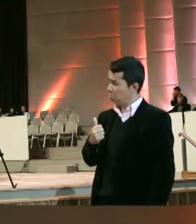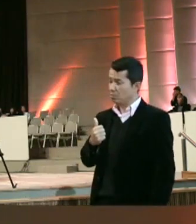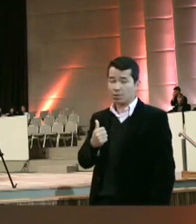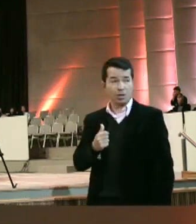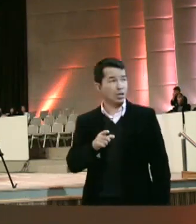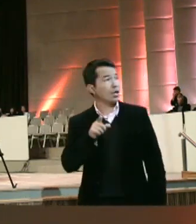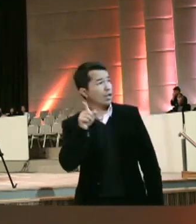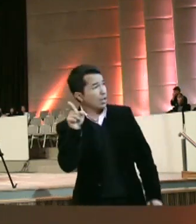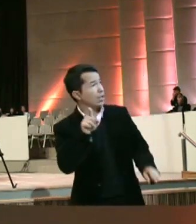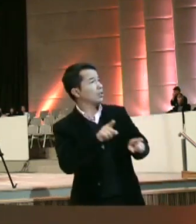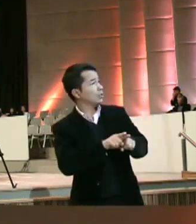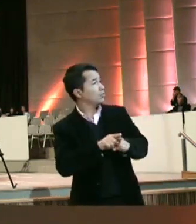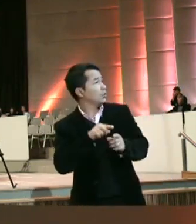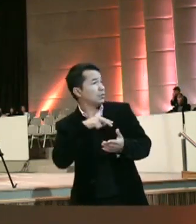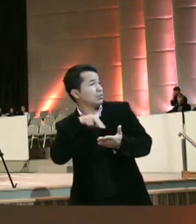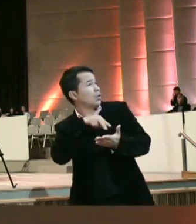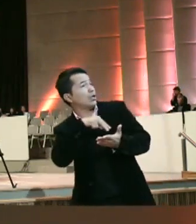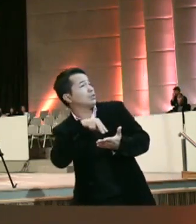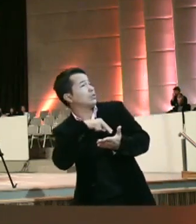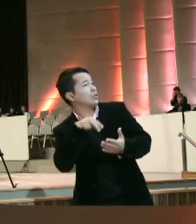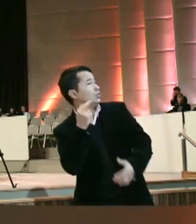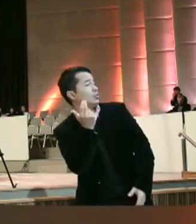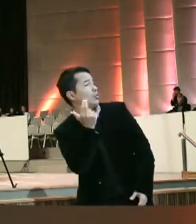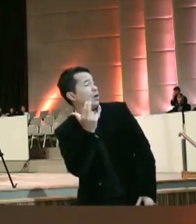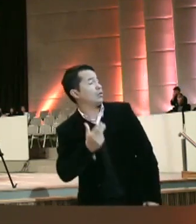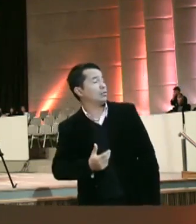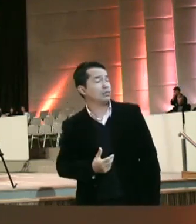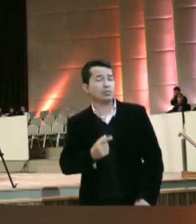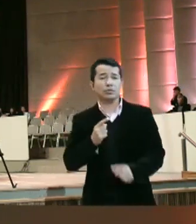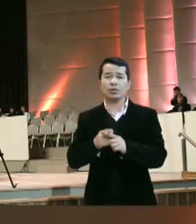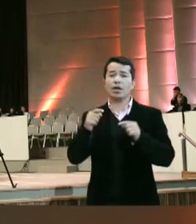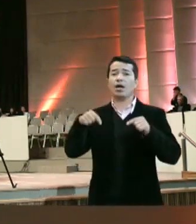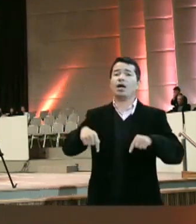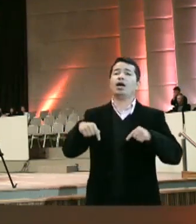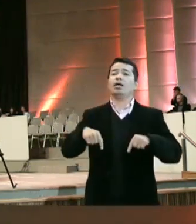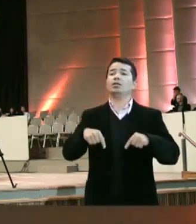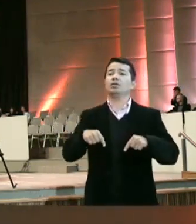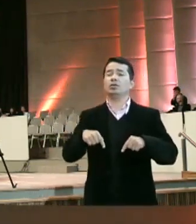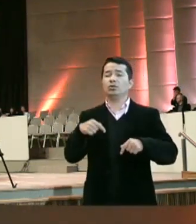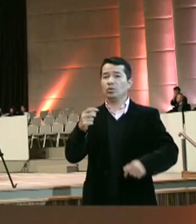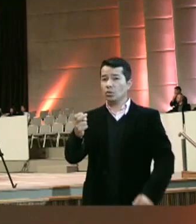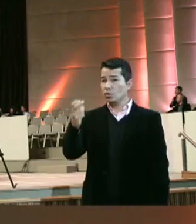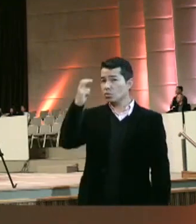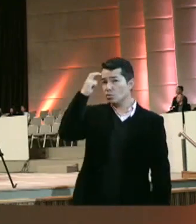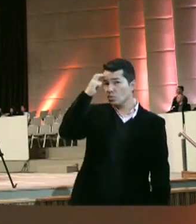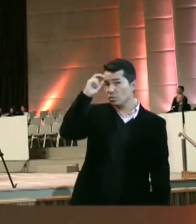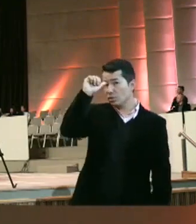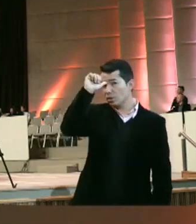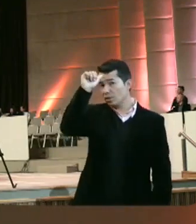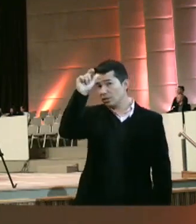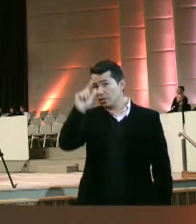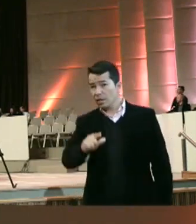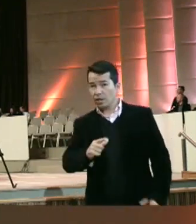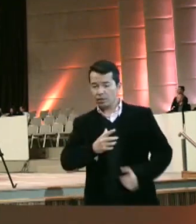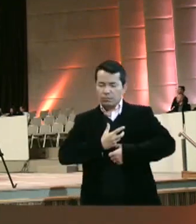De dança. Porque aqui na nossa cultura, essa é uma expressão de louvor.